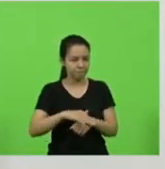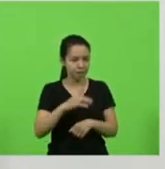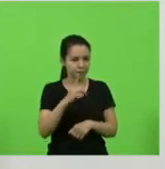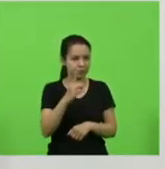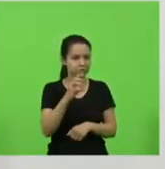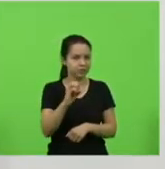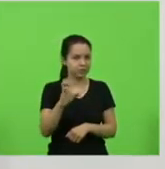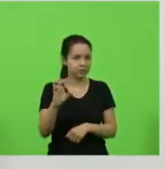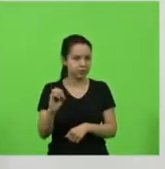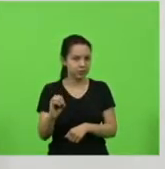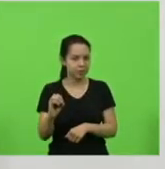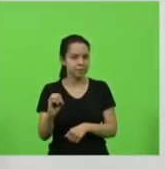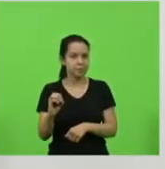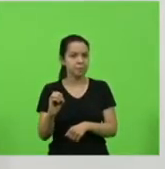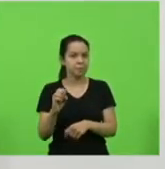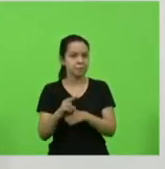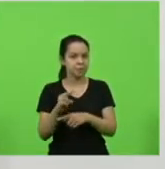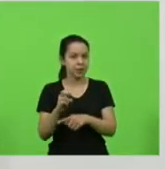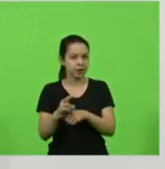serão gerados por esta empresa.